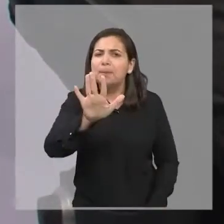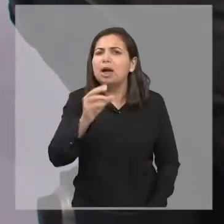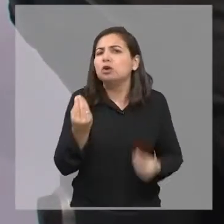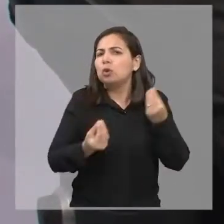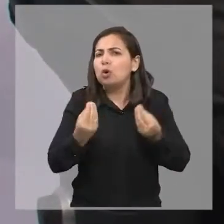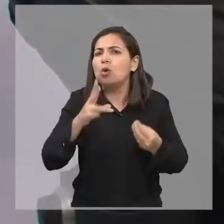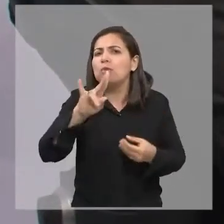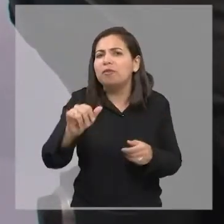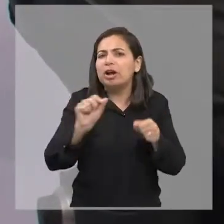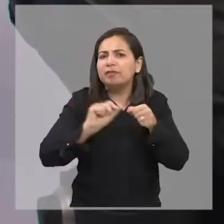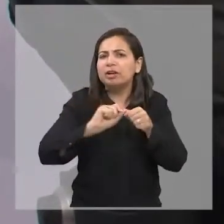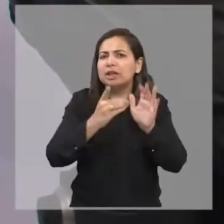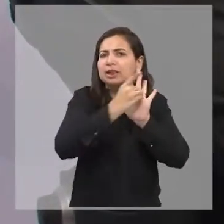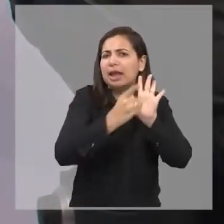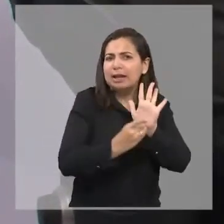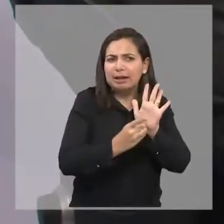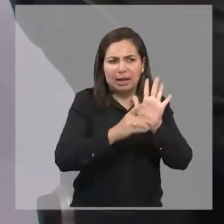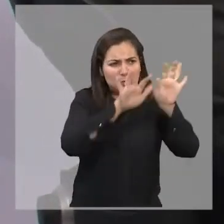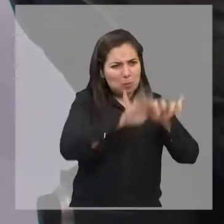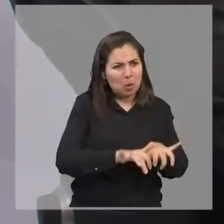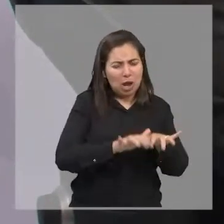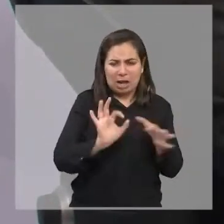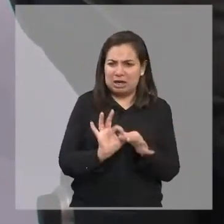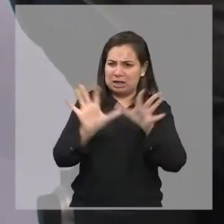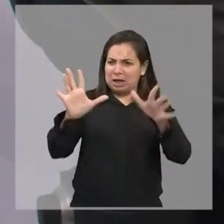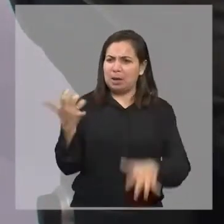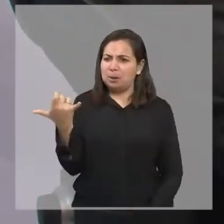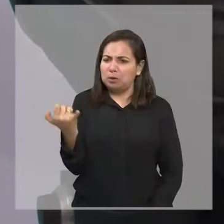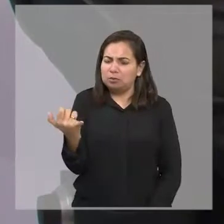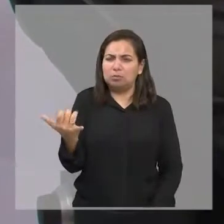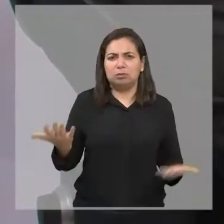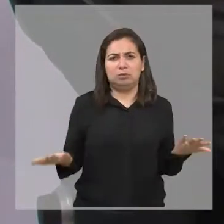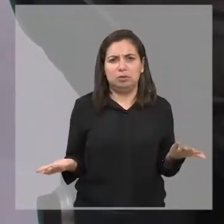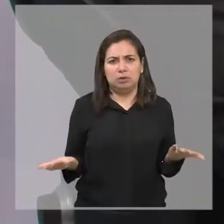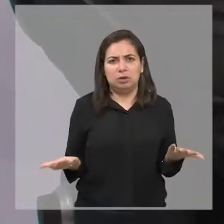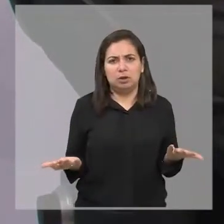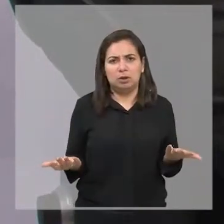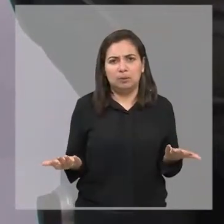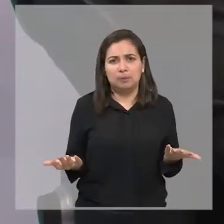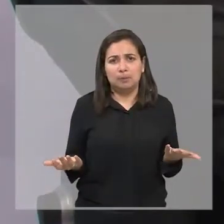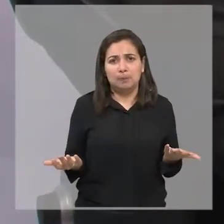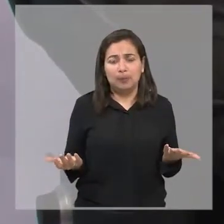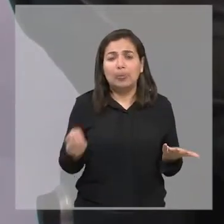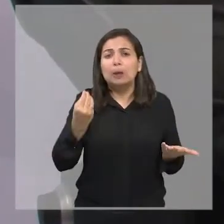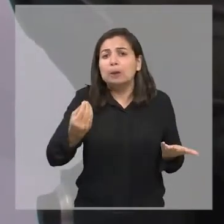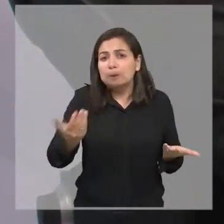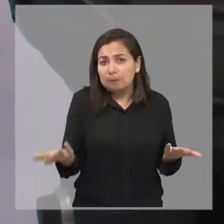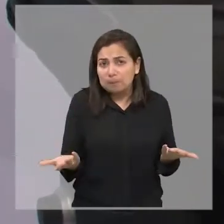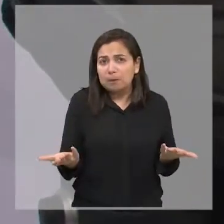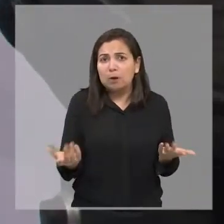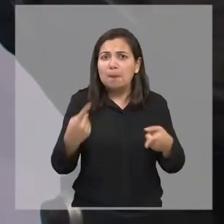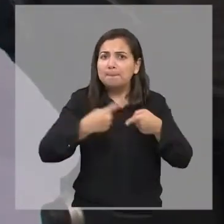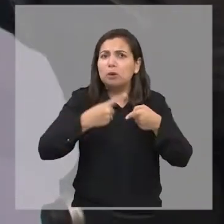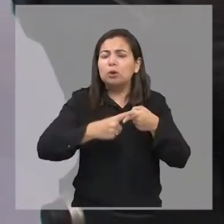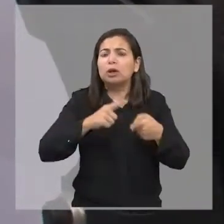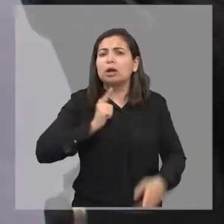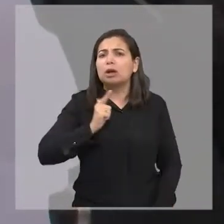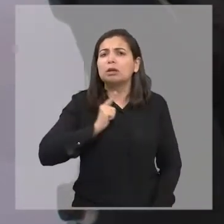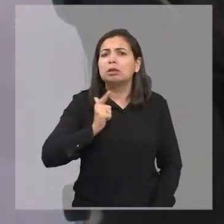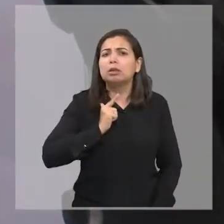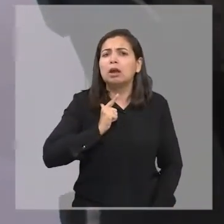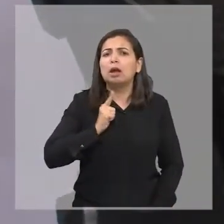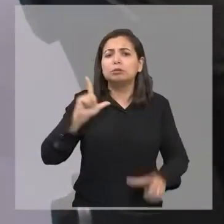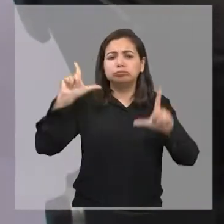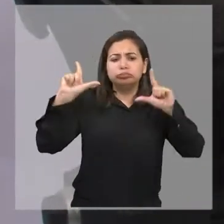decreto flexibilizando armas para todo mundo, criando uma celeuma? Se foi movimento diversionista, foi um tiro no pé. Verdade. Porque isso aí só fez diminuir a